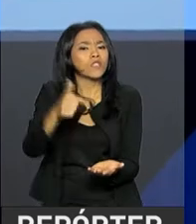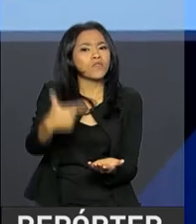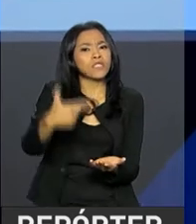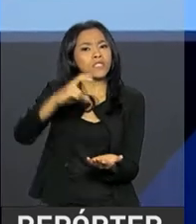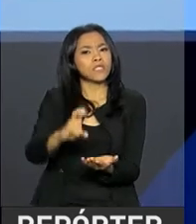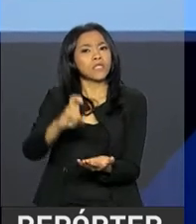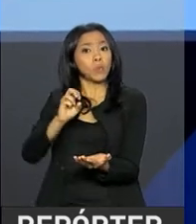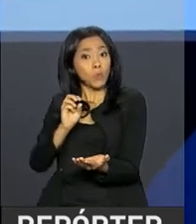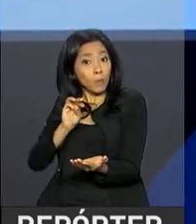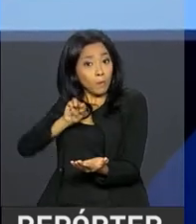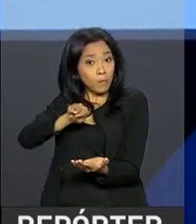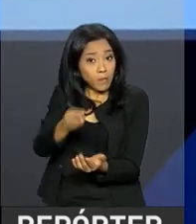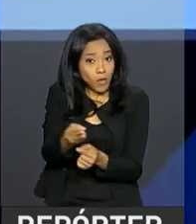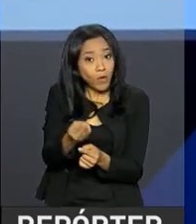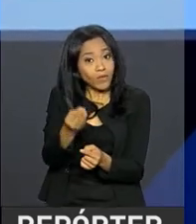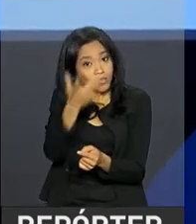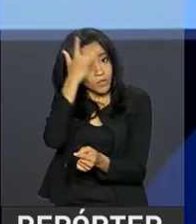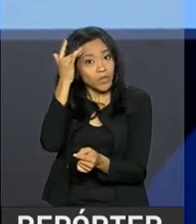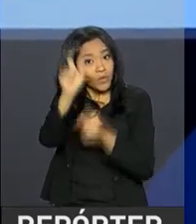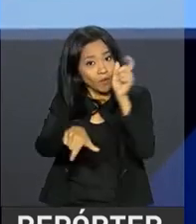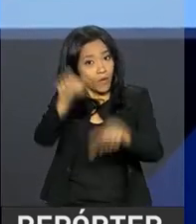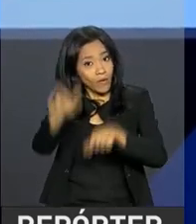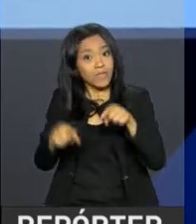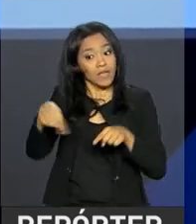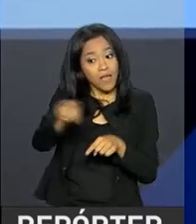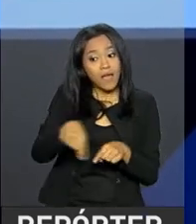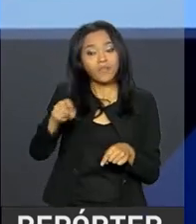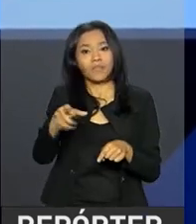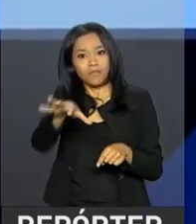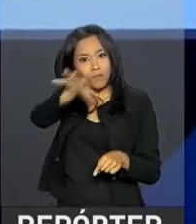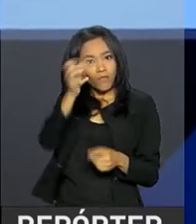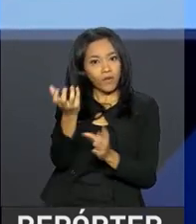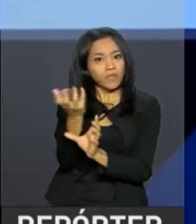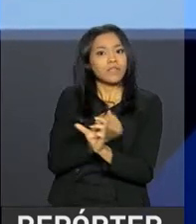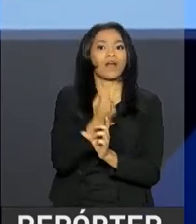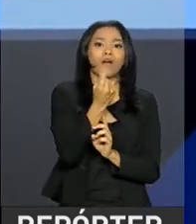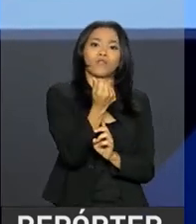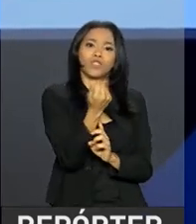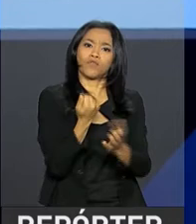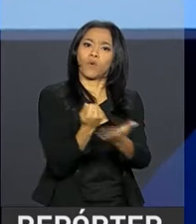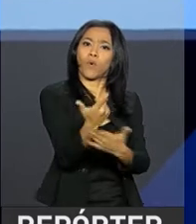de brasileiros. E essa gente foi ou quitar suas dívidas ou foi fazer